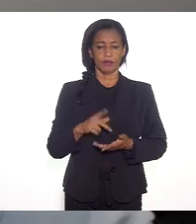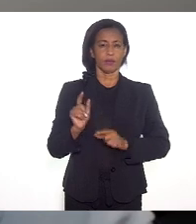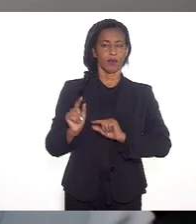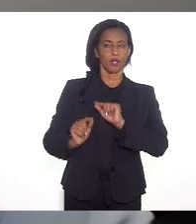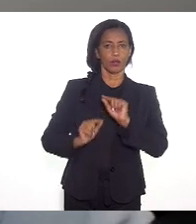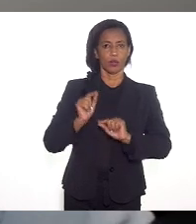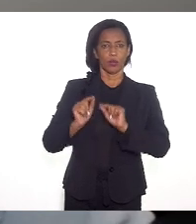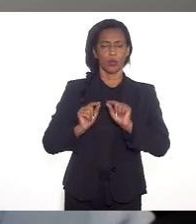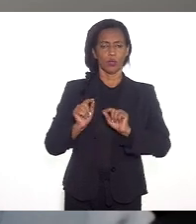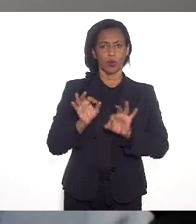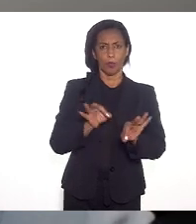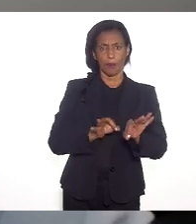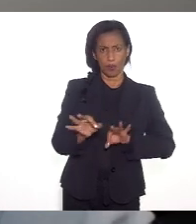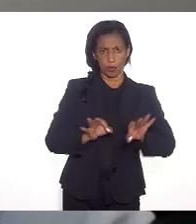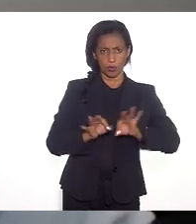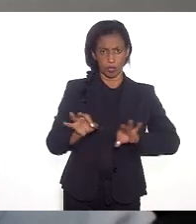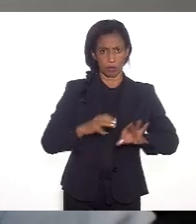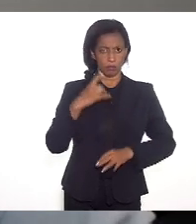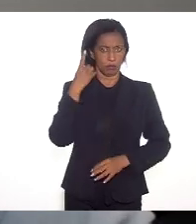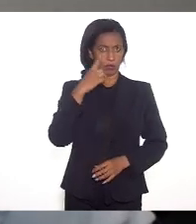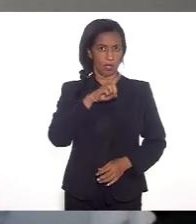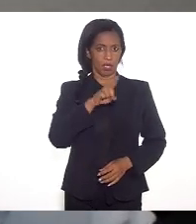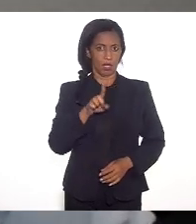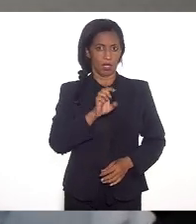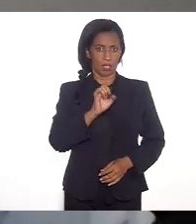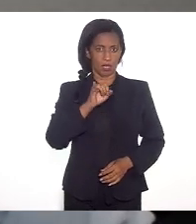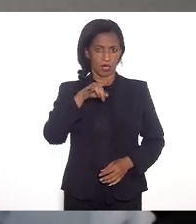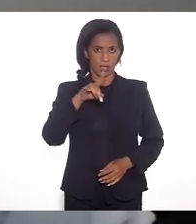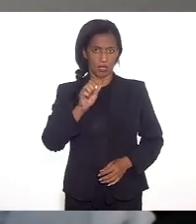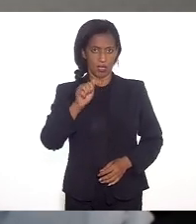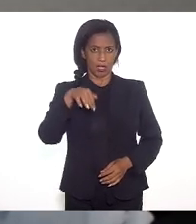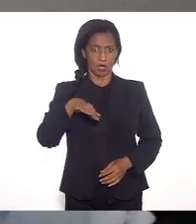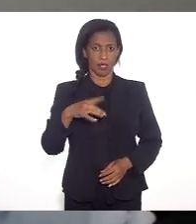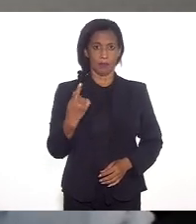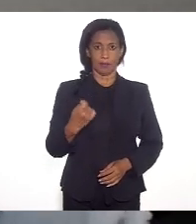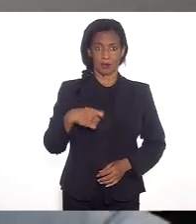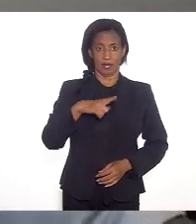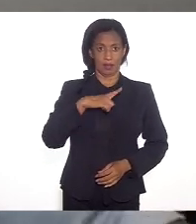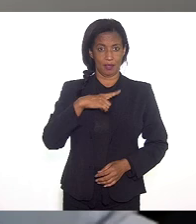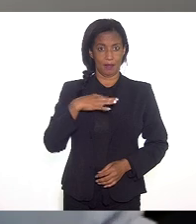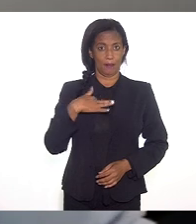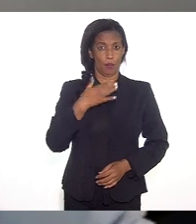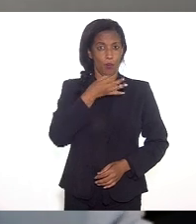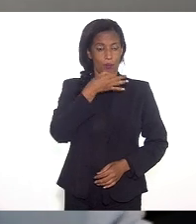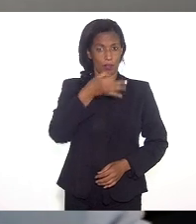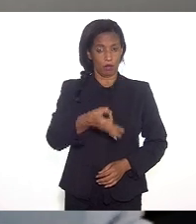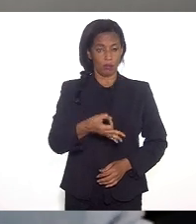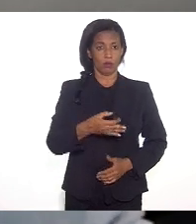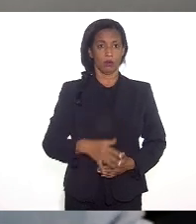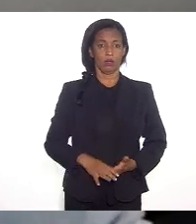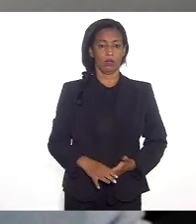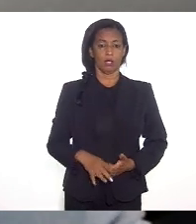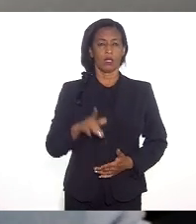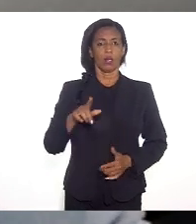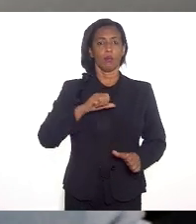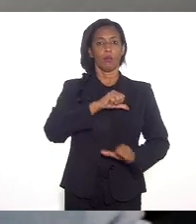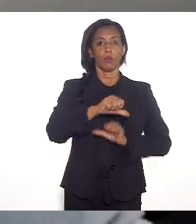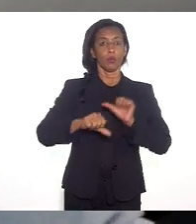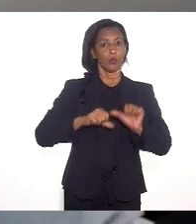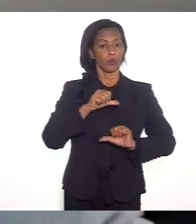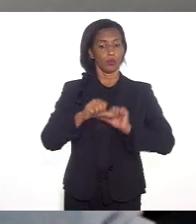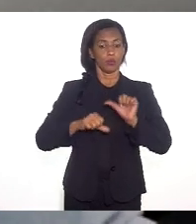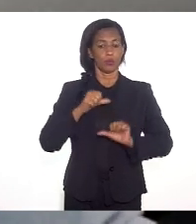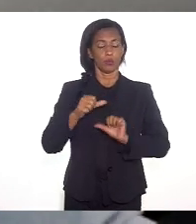o que o projeto da Zeidan, o tratamento que o projeto da Zeidan deveria ter, na minha opinião, é justamente uma mudança para que